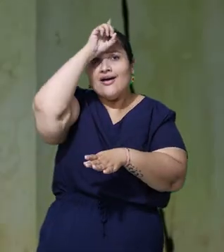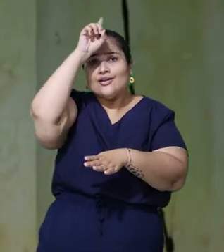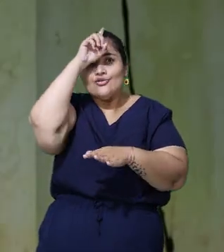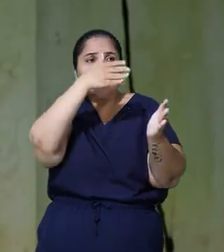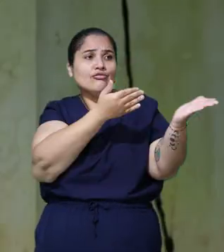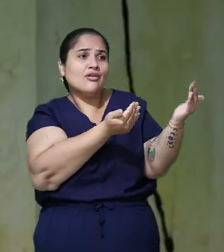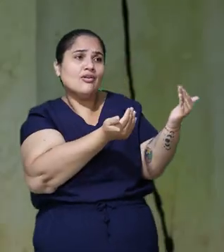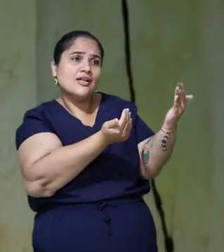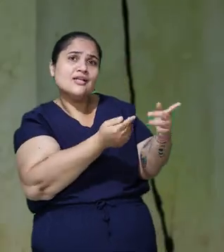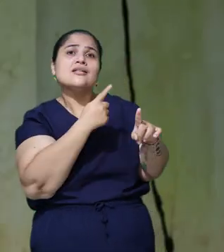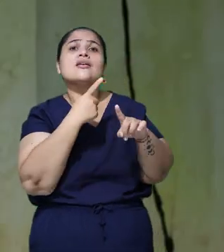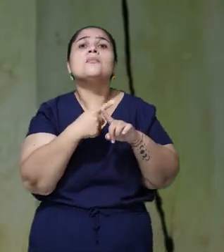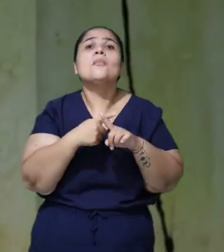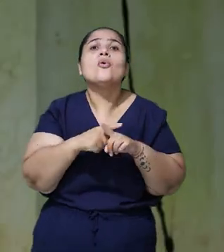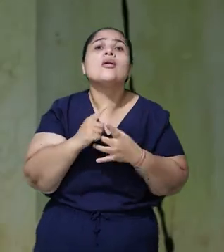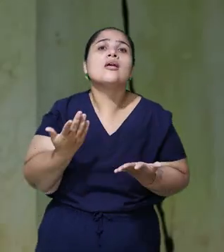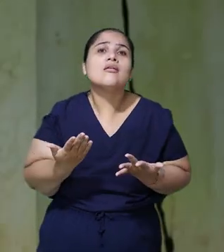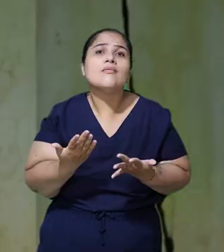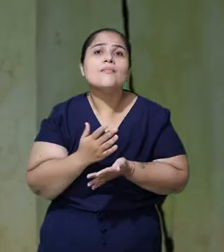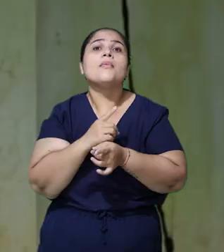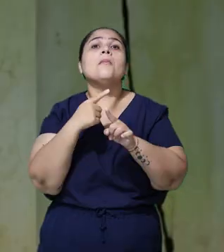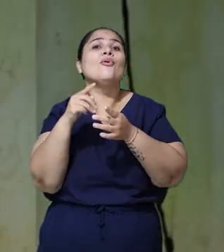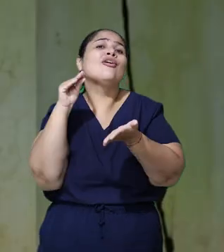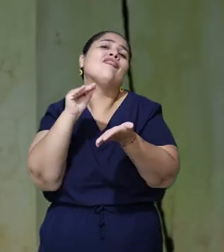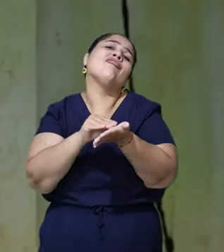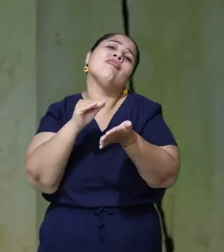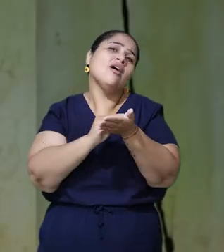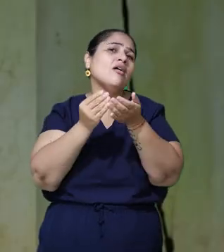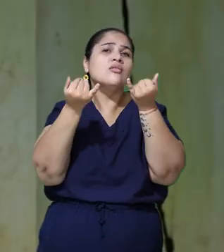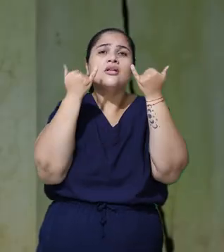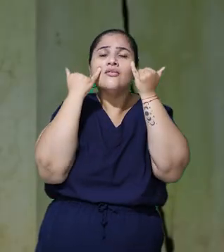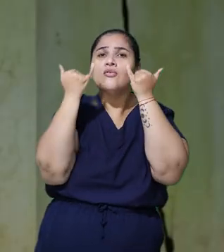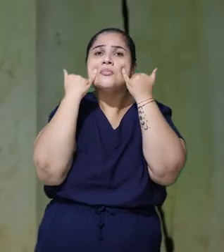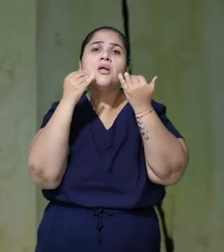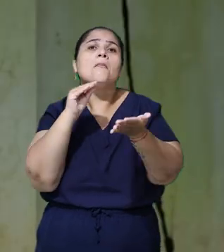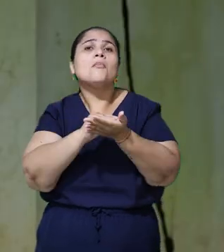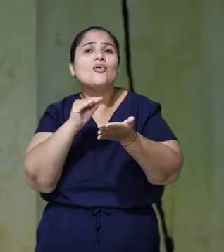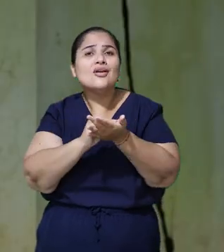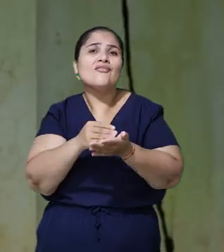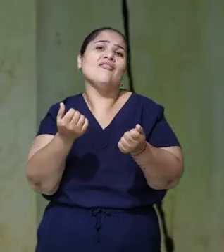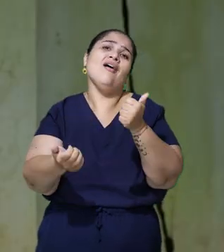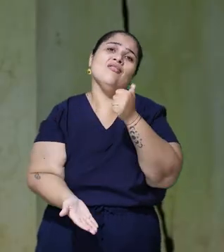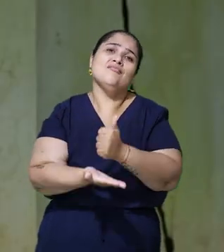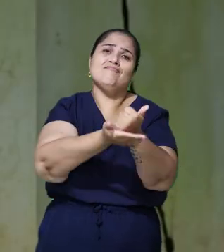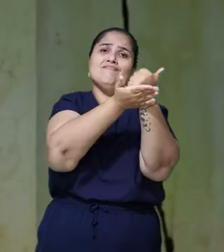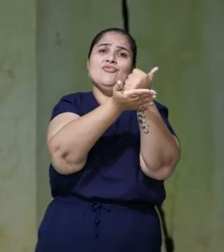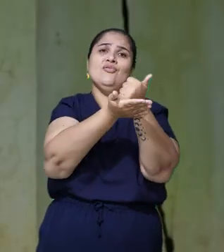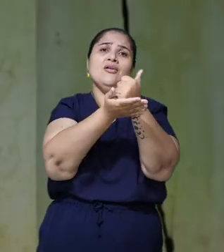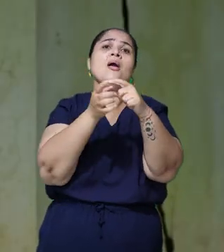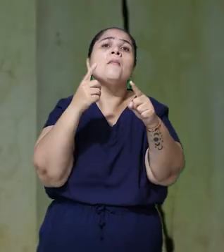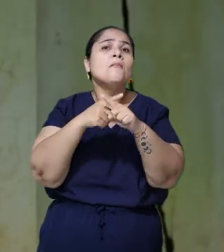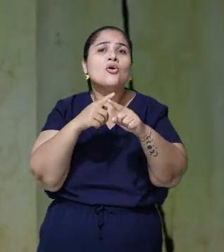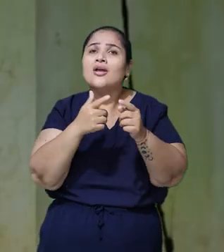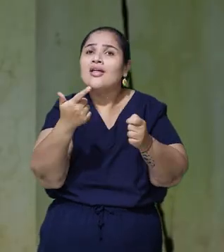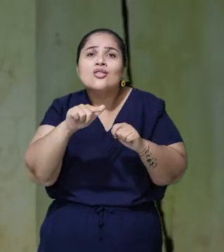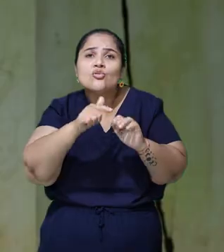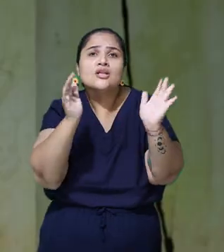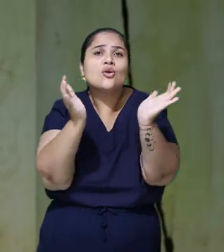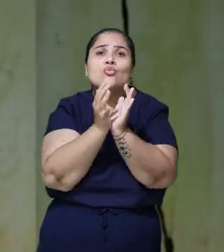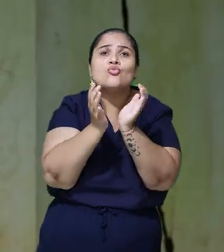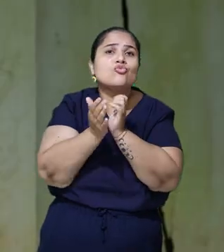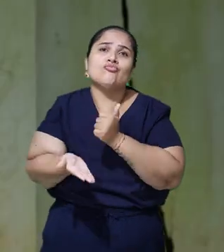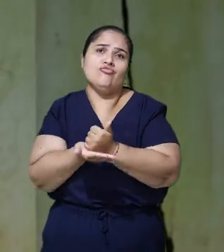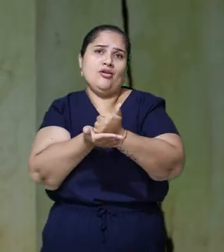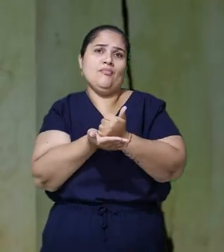fase adulta, justamente pela falta de informação, pela falta de apoio, pela falta de uma rede de apoio que